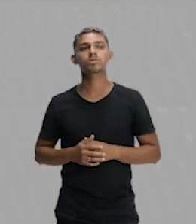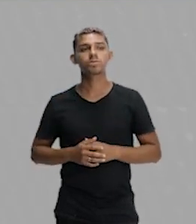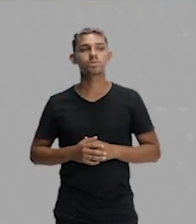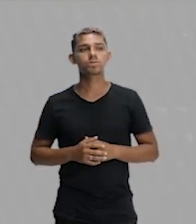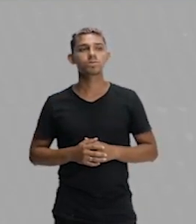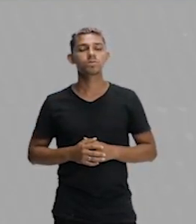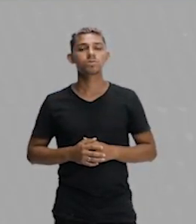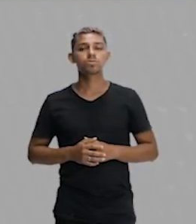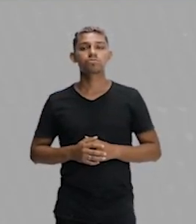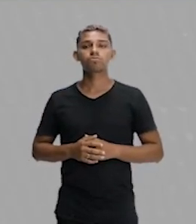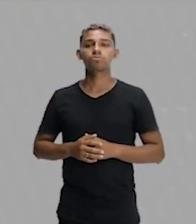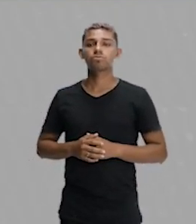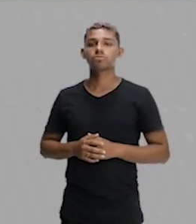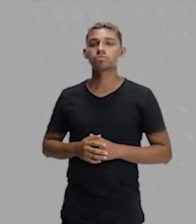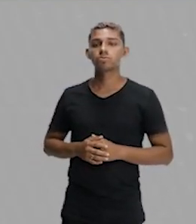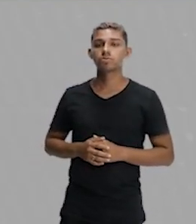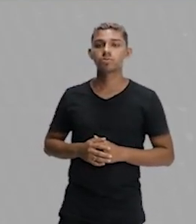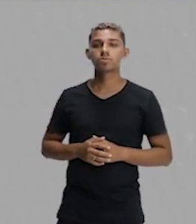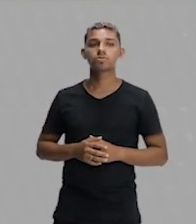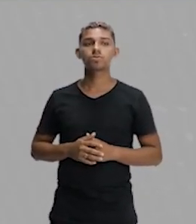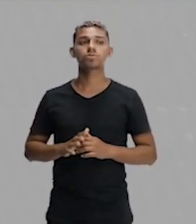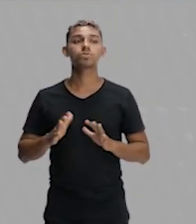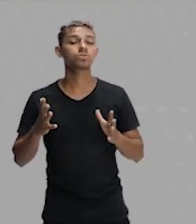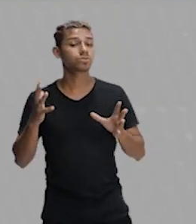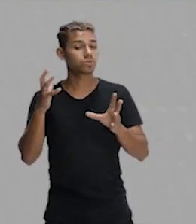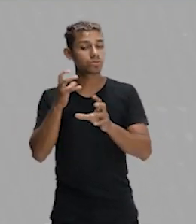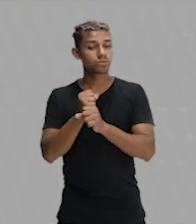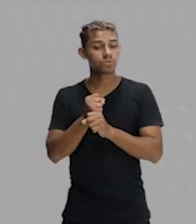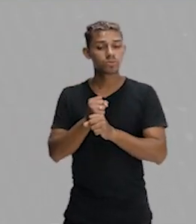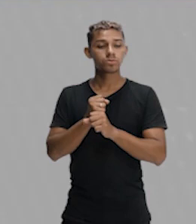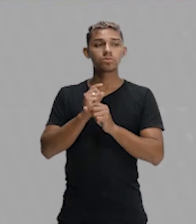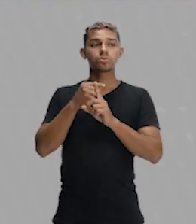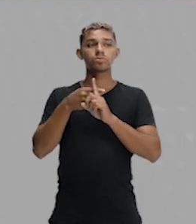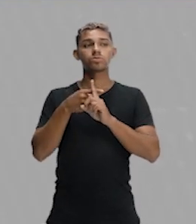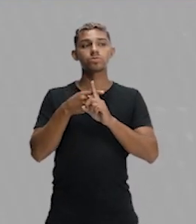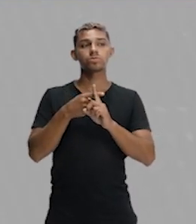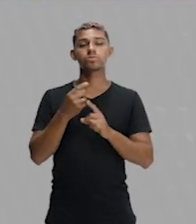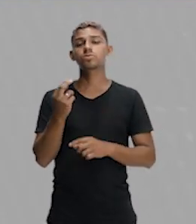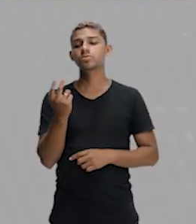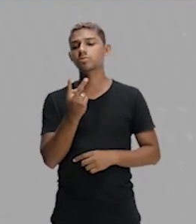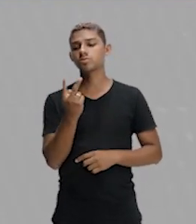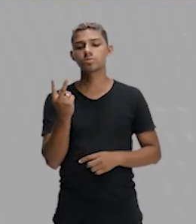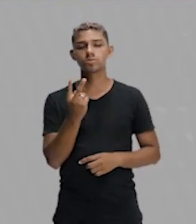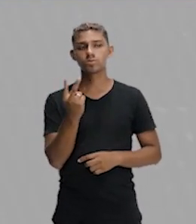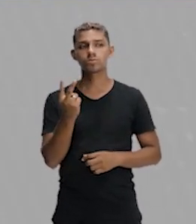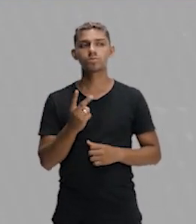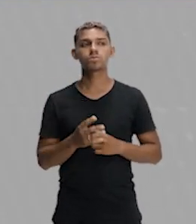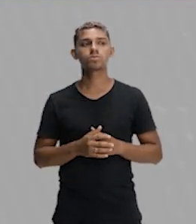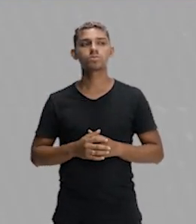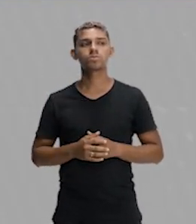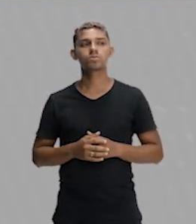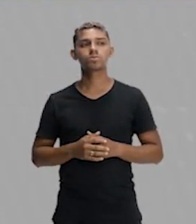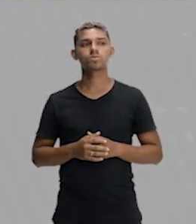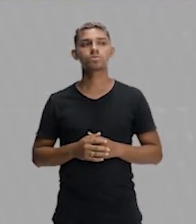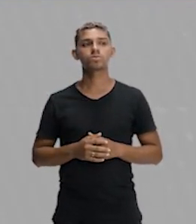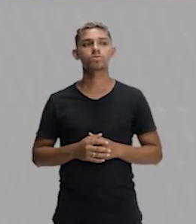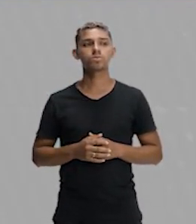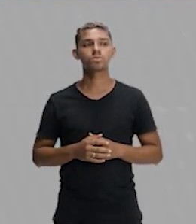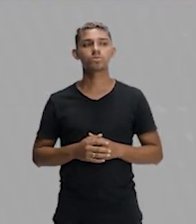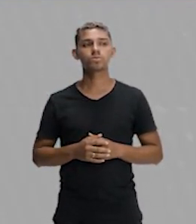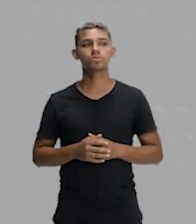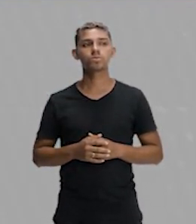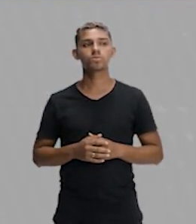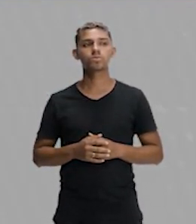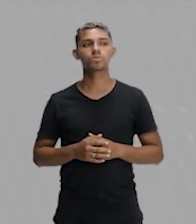Bom, senhores, nós estamos somando duas coisas iguais. Se nós estamos somando duas coisas